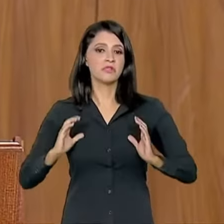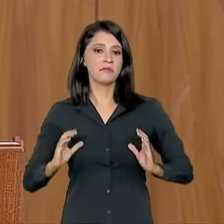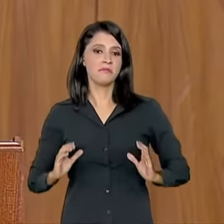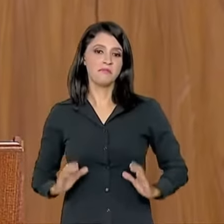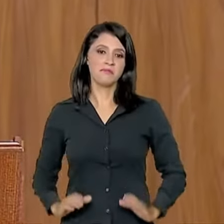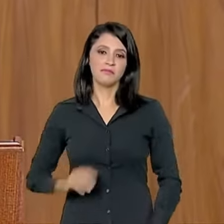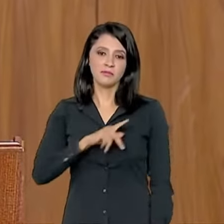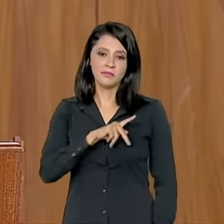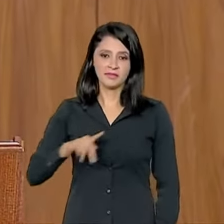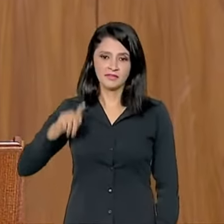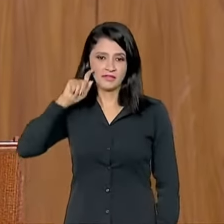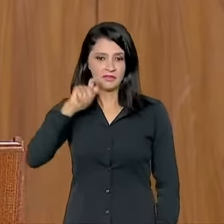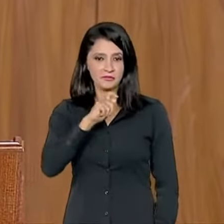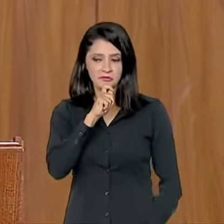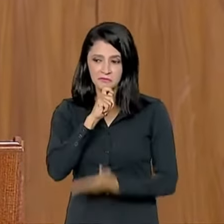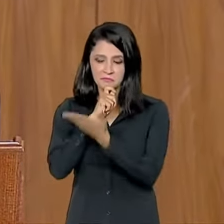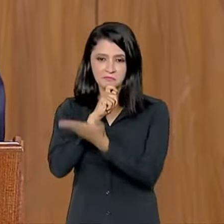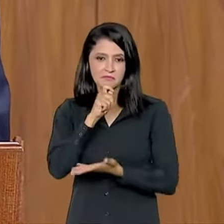presidente Macron.